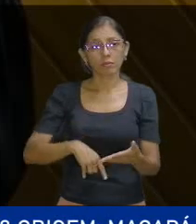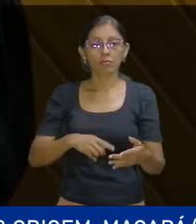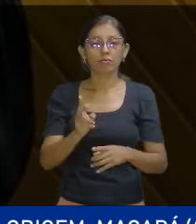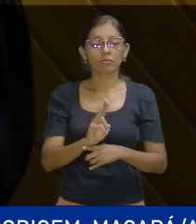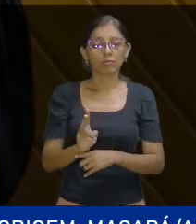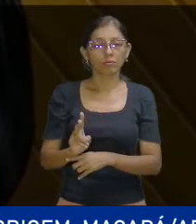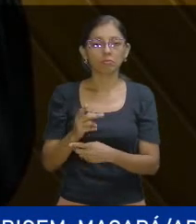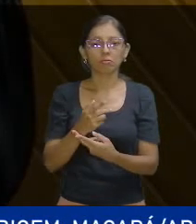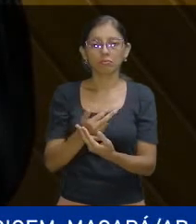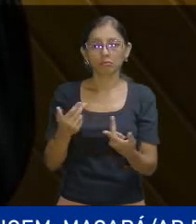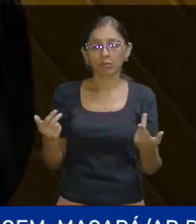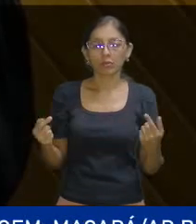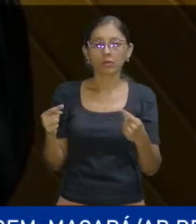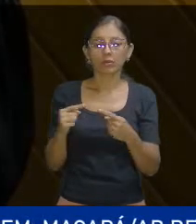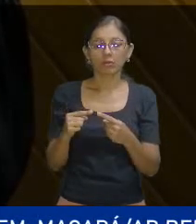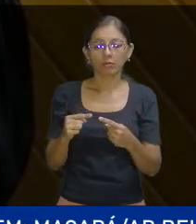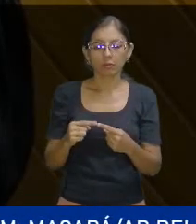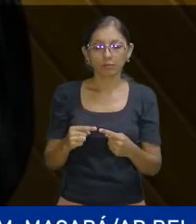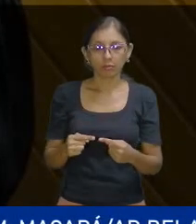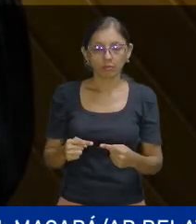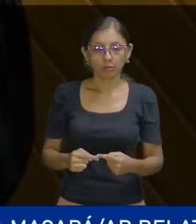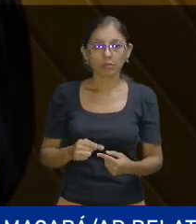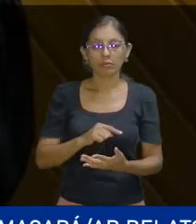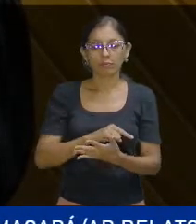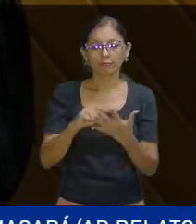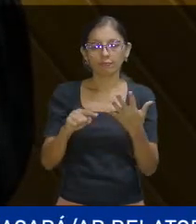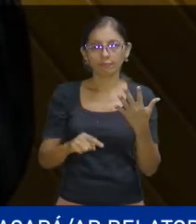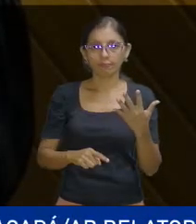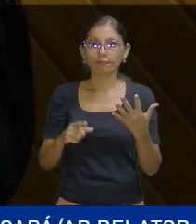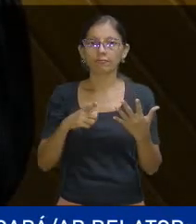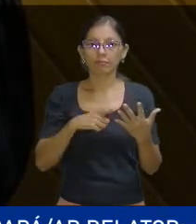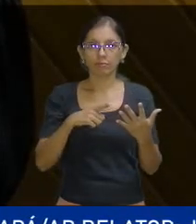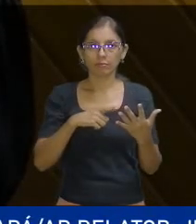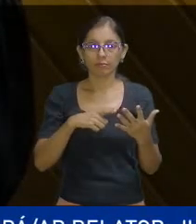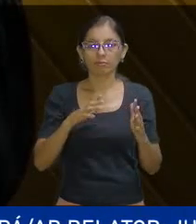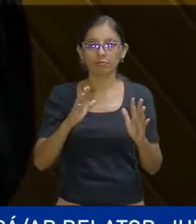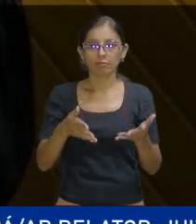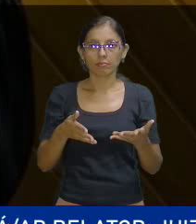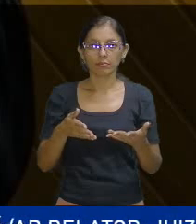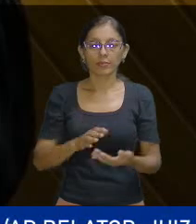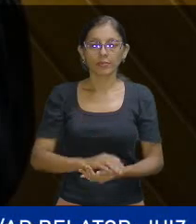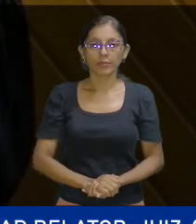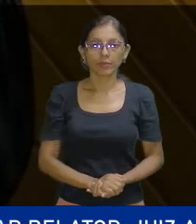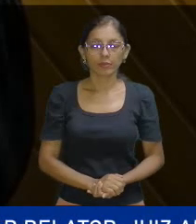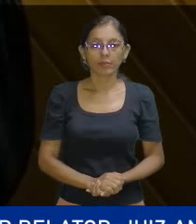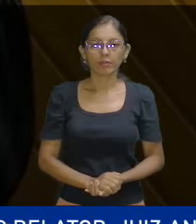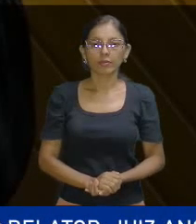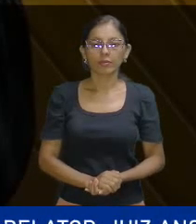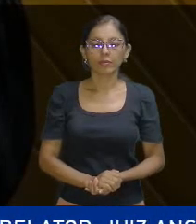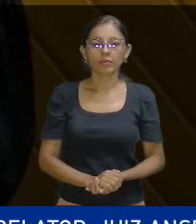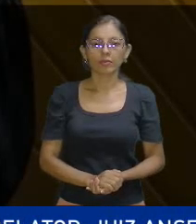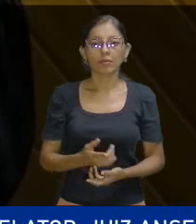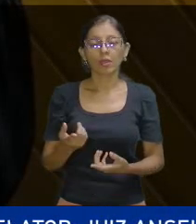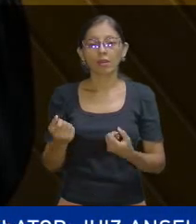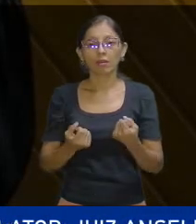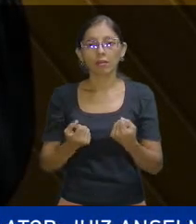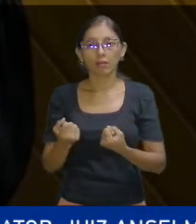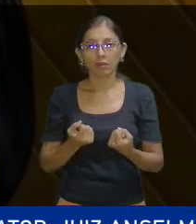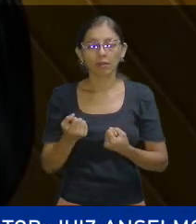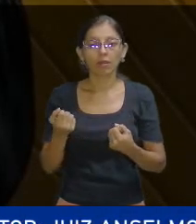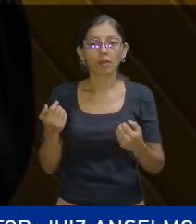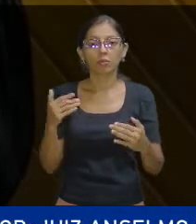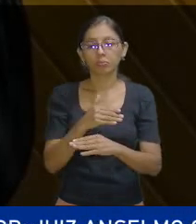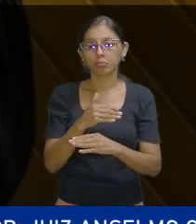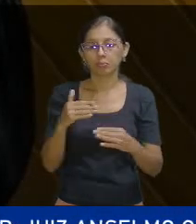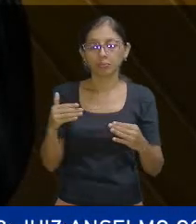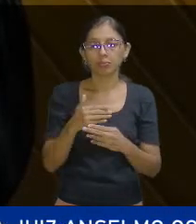se trata de notas fiscais de simples remessa, também conhecidas como remessa para transporte, que certifica a circulação